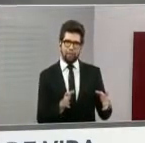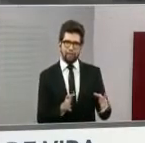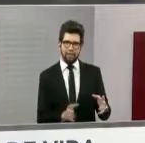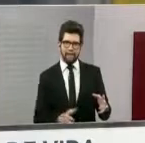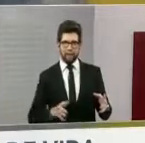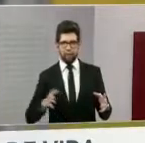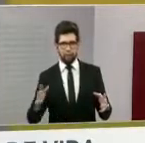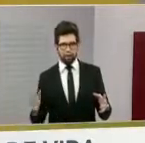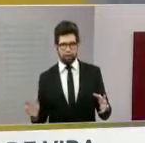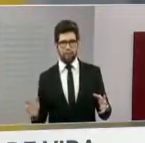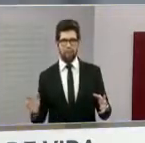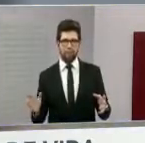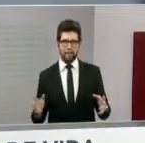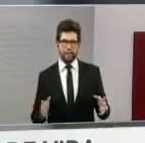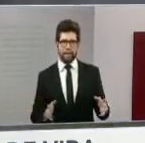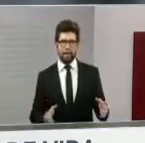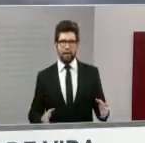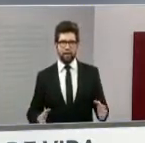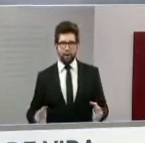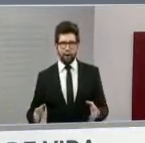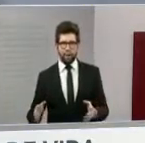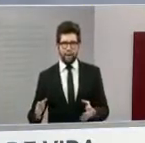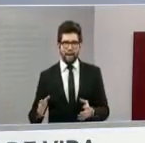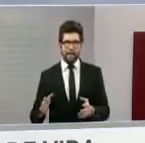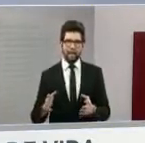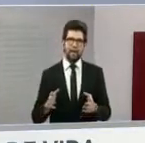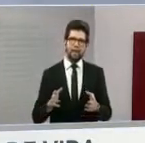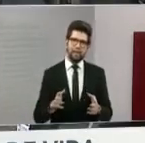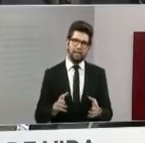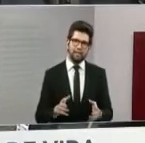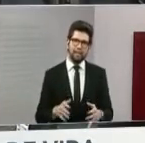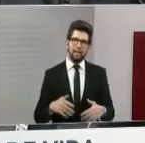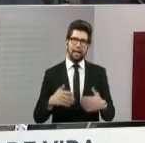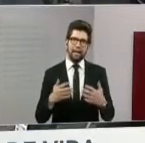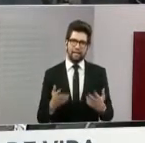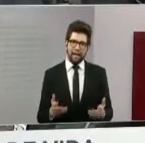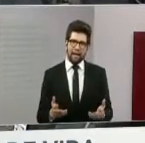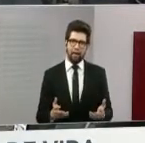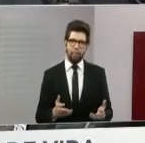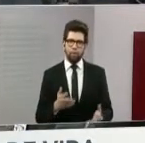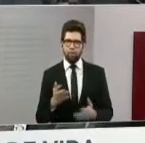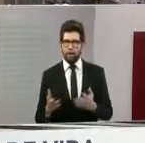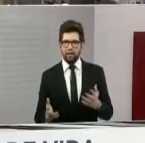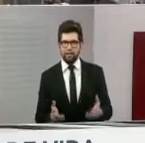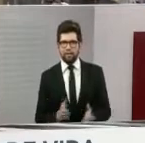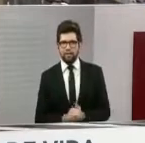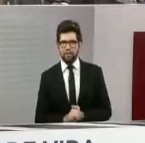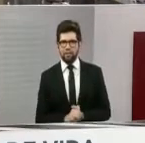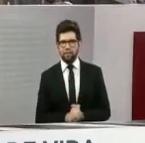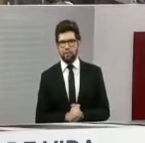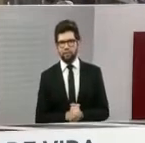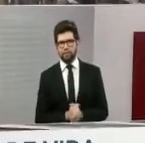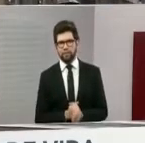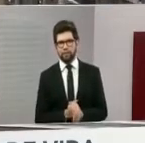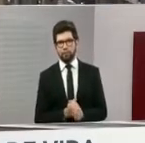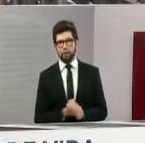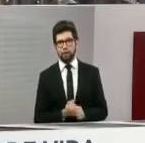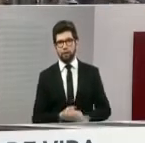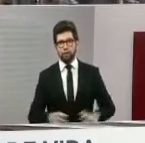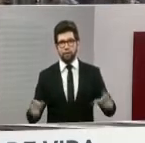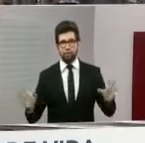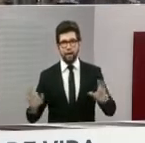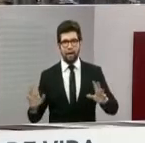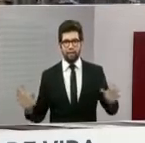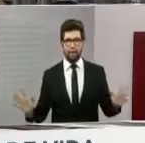no centro da cidade próximo à agência bancária foram até a agência e aí lá e antes de ser feito